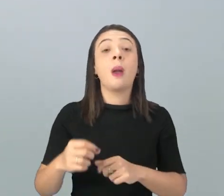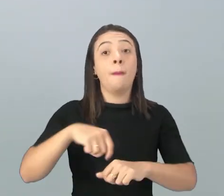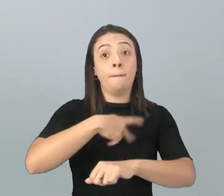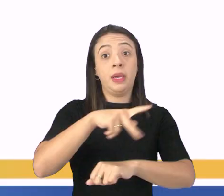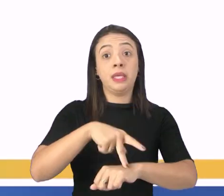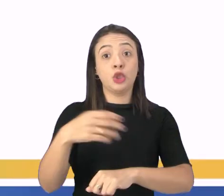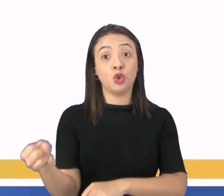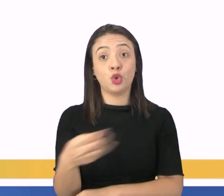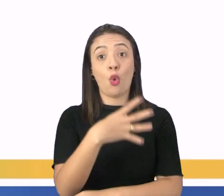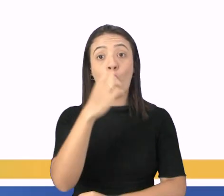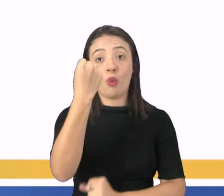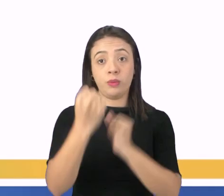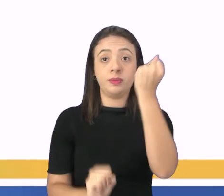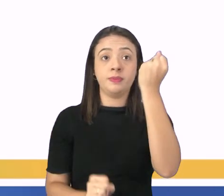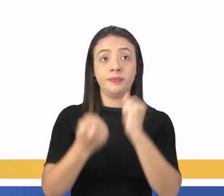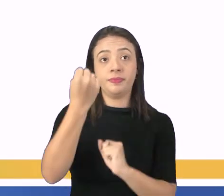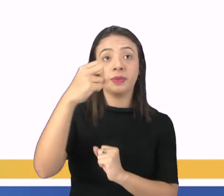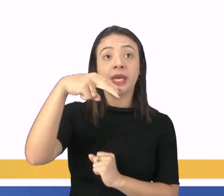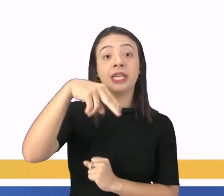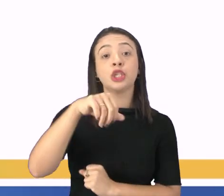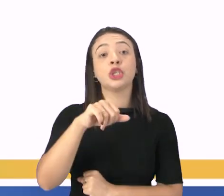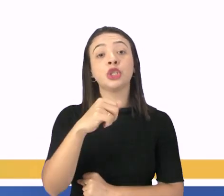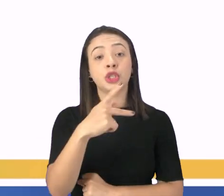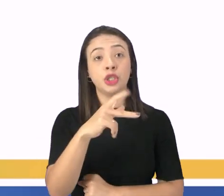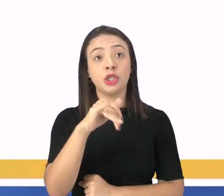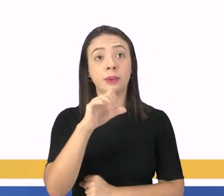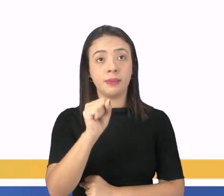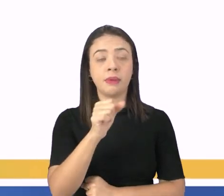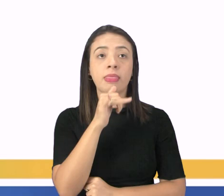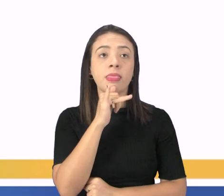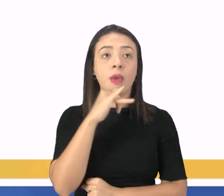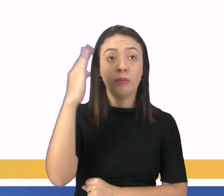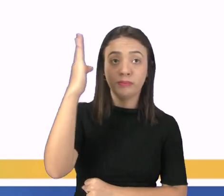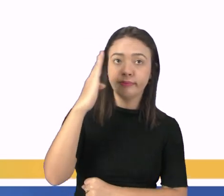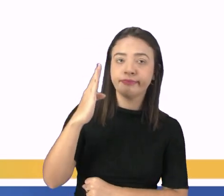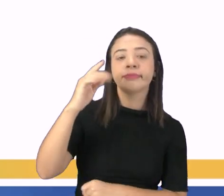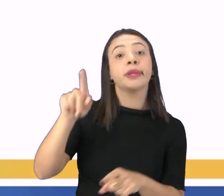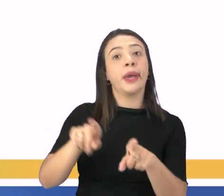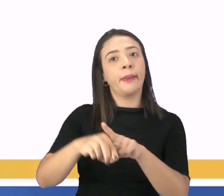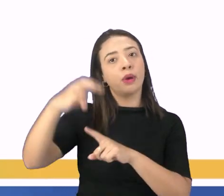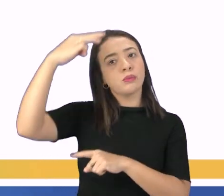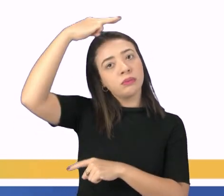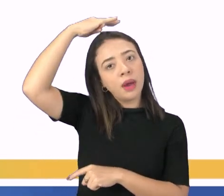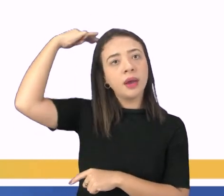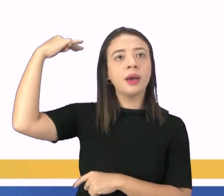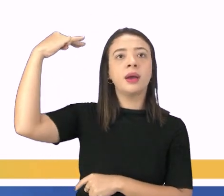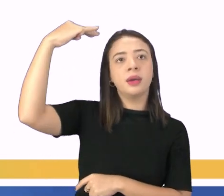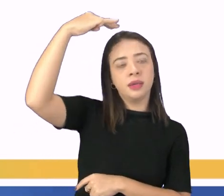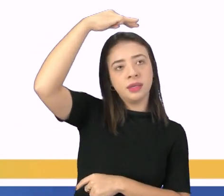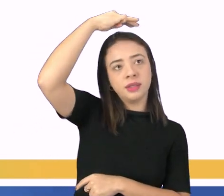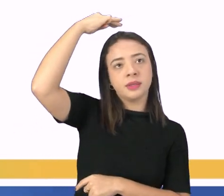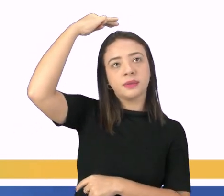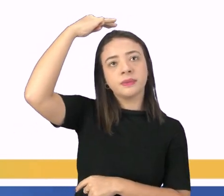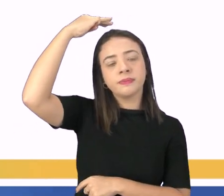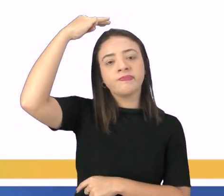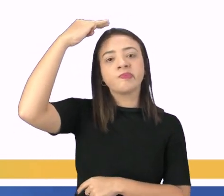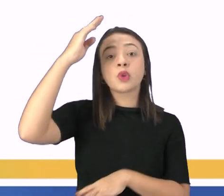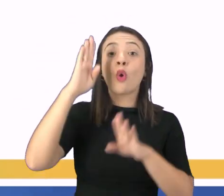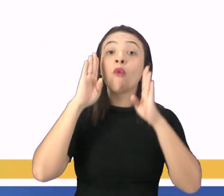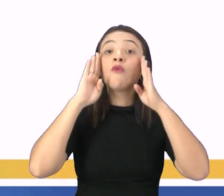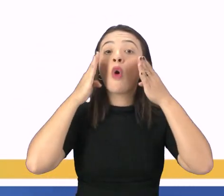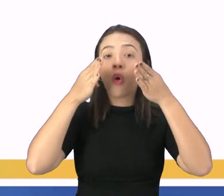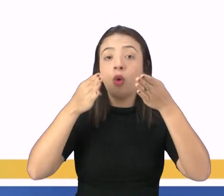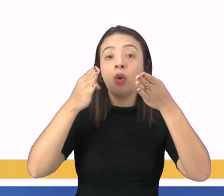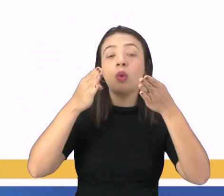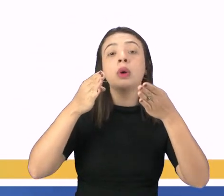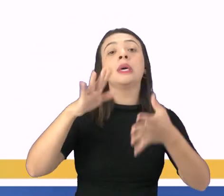países industrializados, os NIPs, como Brasil e México, um destaque especial para a América, que são esses 2